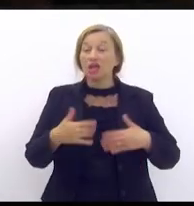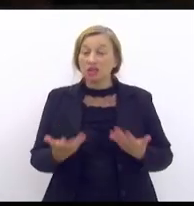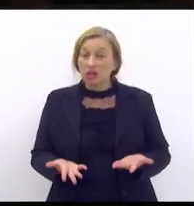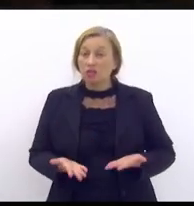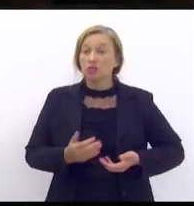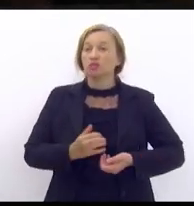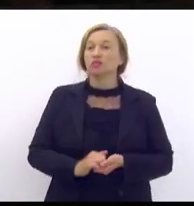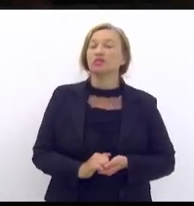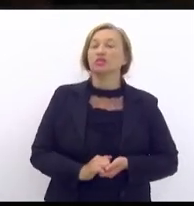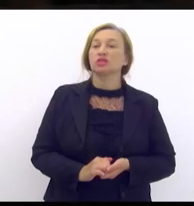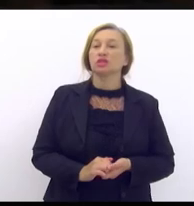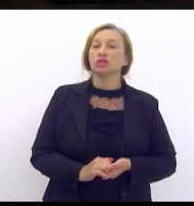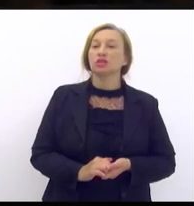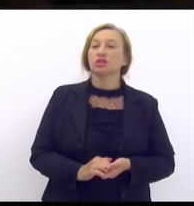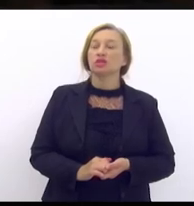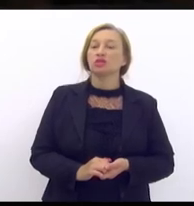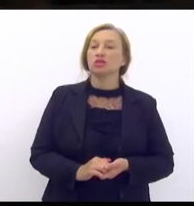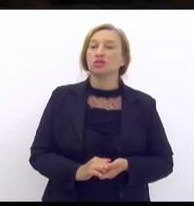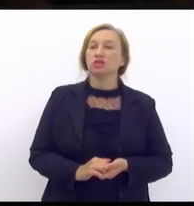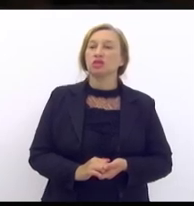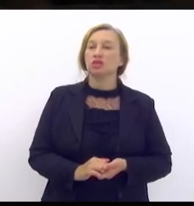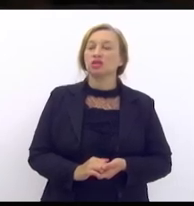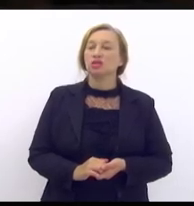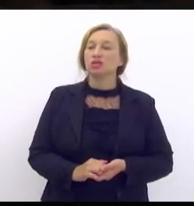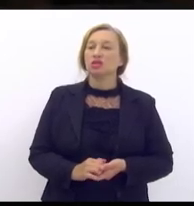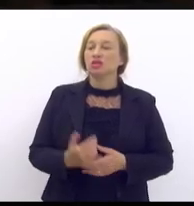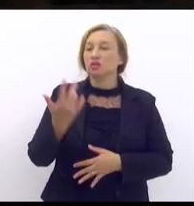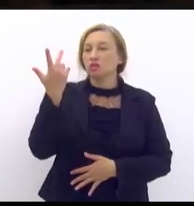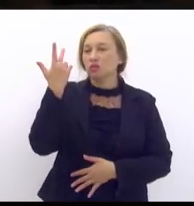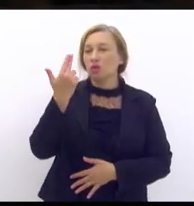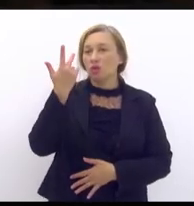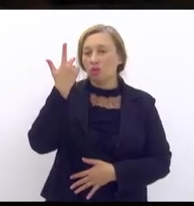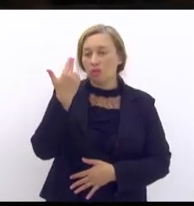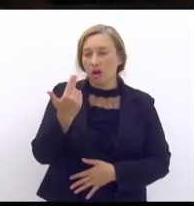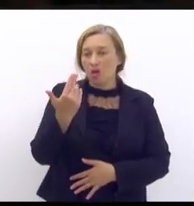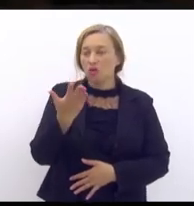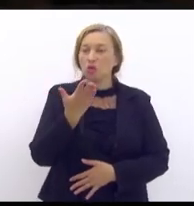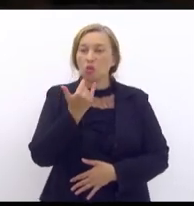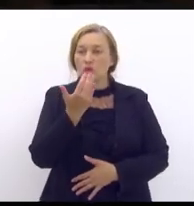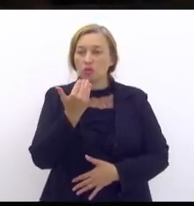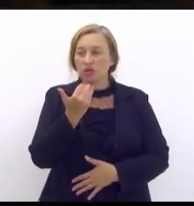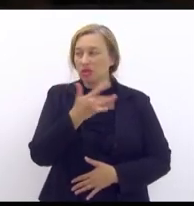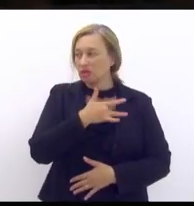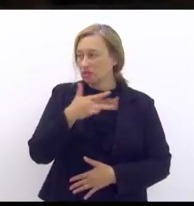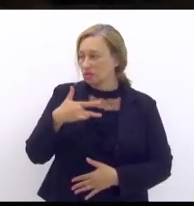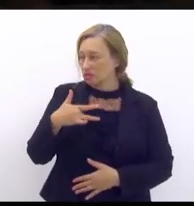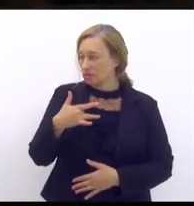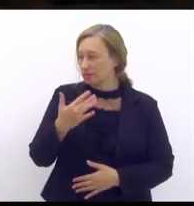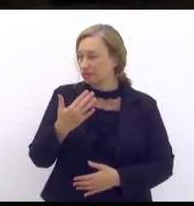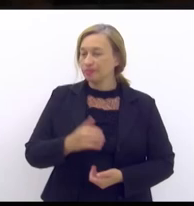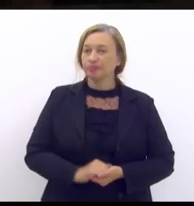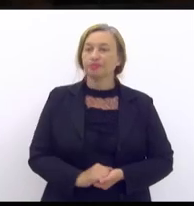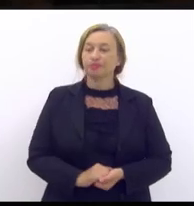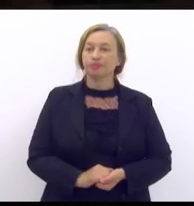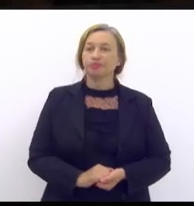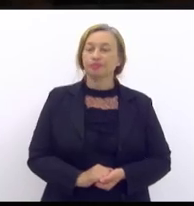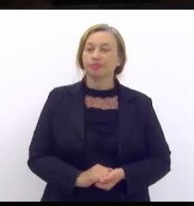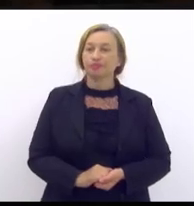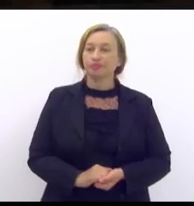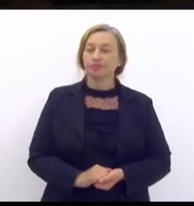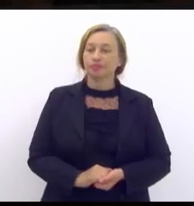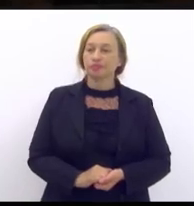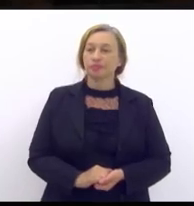inclusive, essas vocações naturais de boa alimentação. E esse